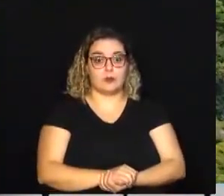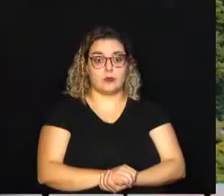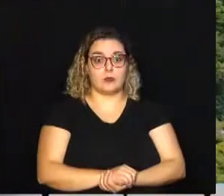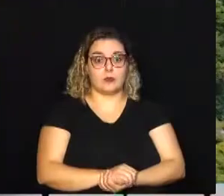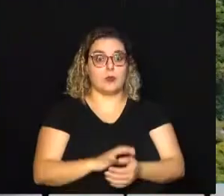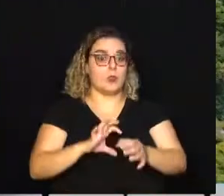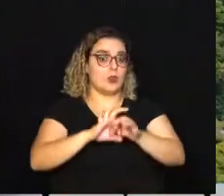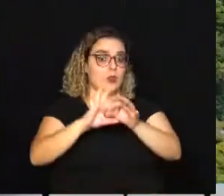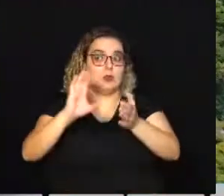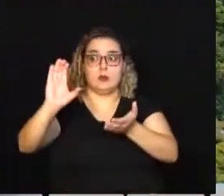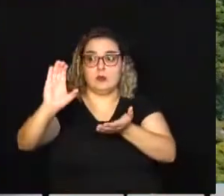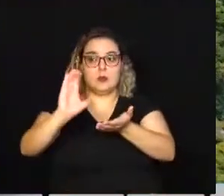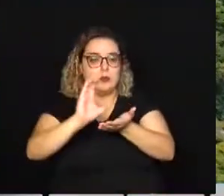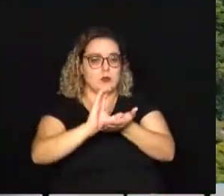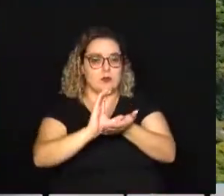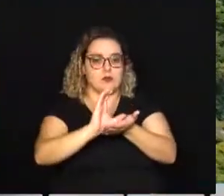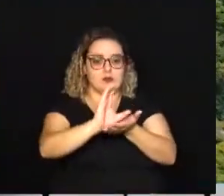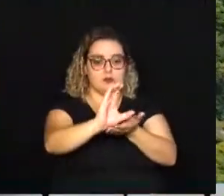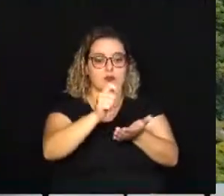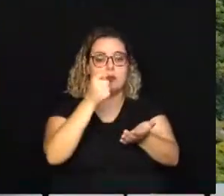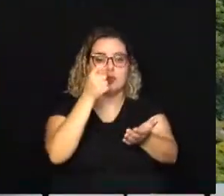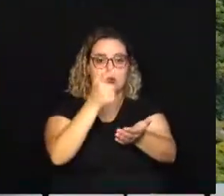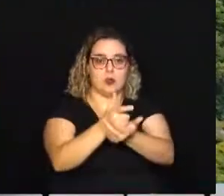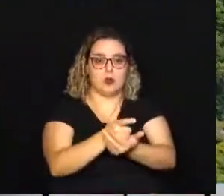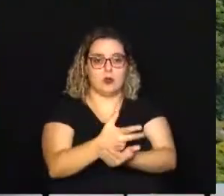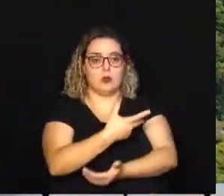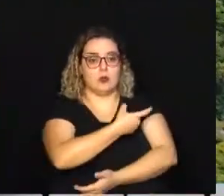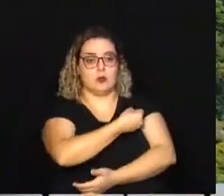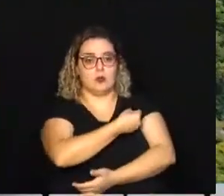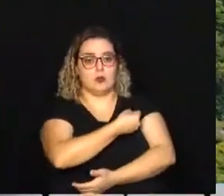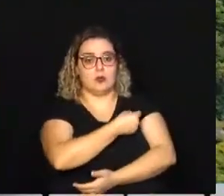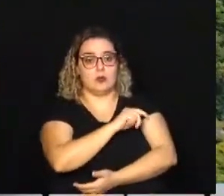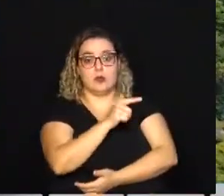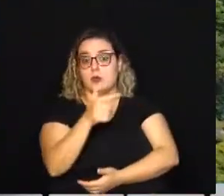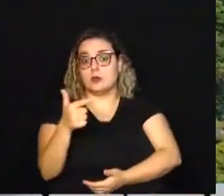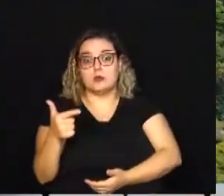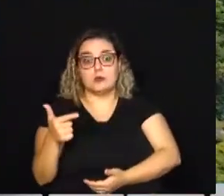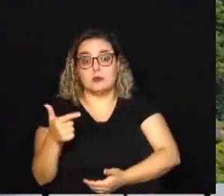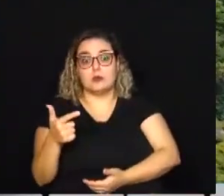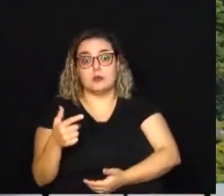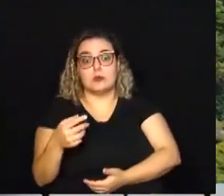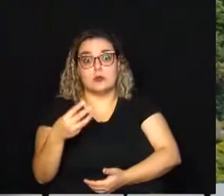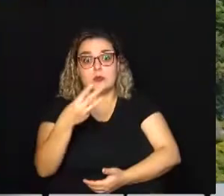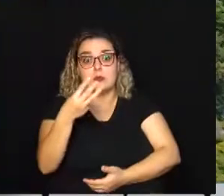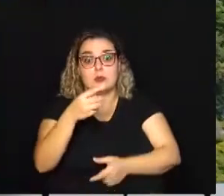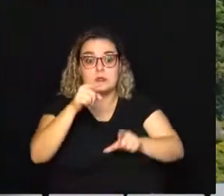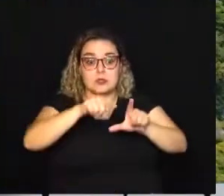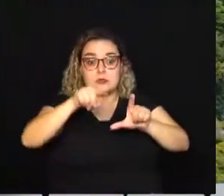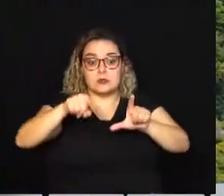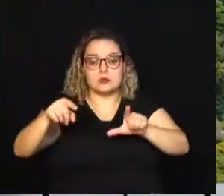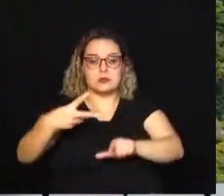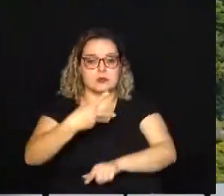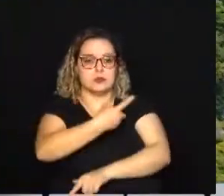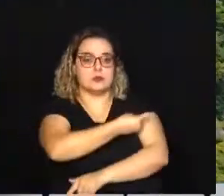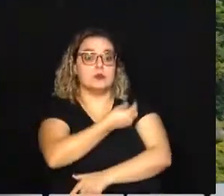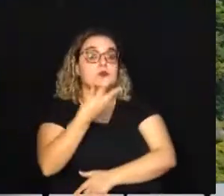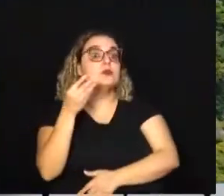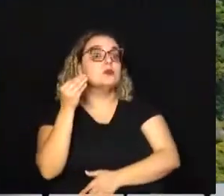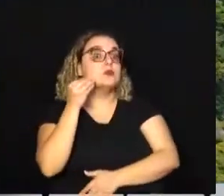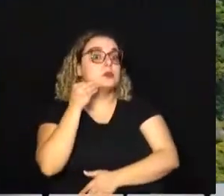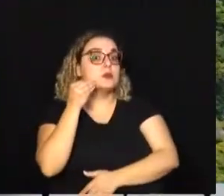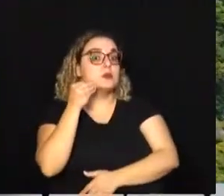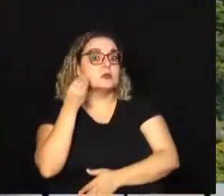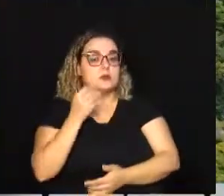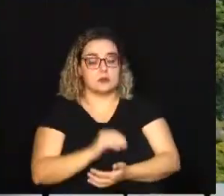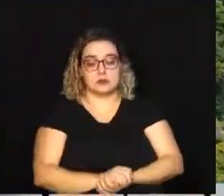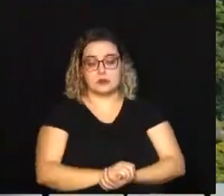enfim, que não passou nem pelo terceiro nível de testagem, enfim. Então, a gente está numa... Por isso que eu falo que não